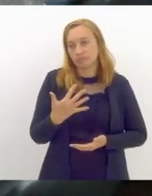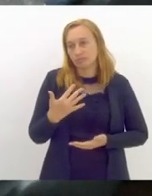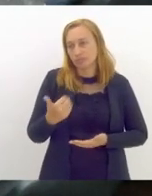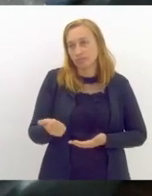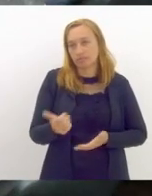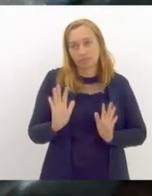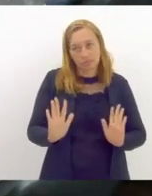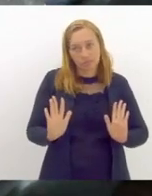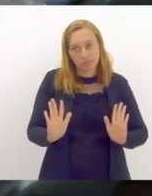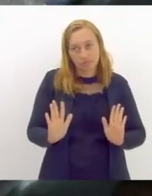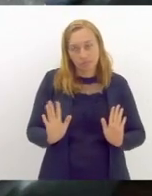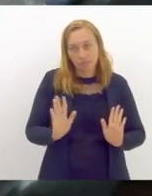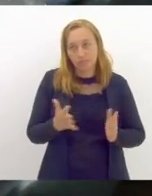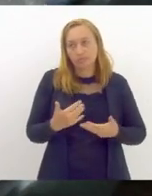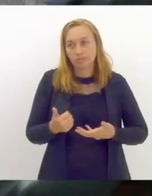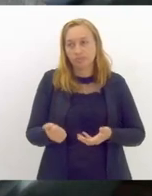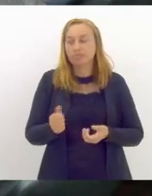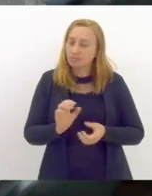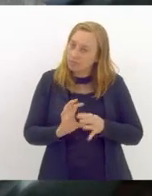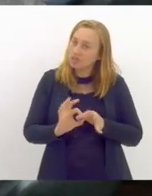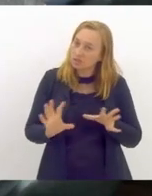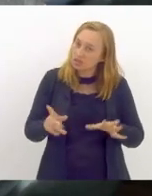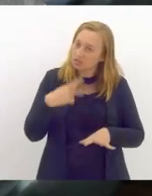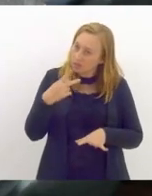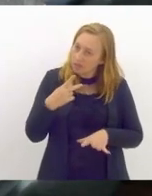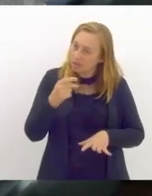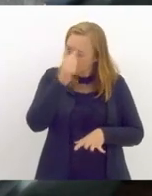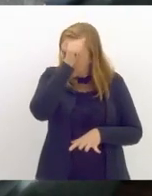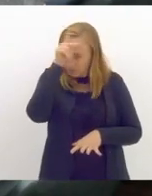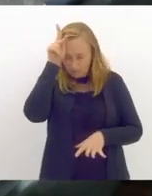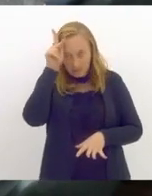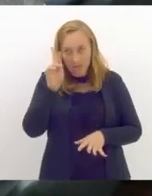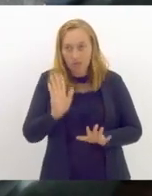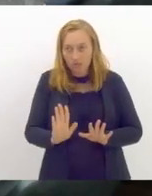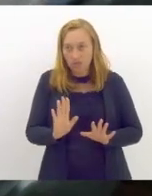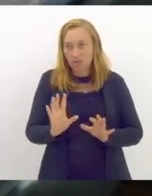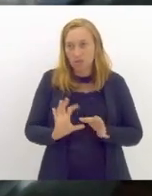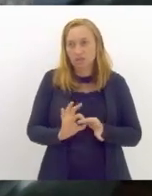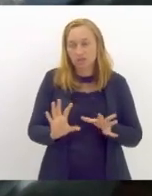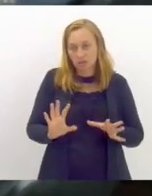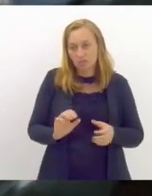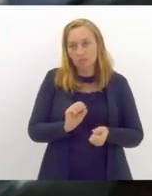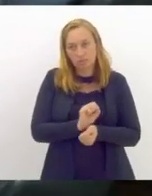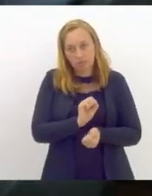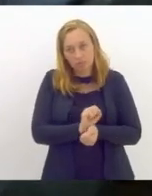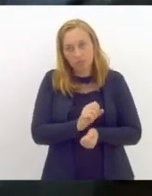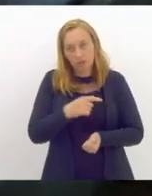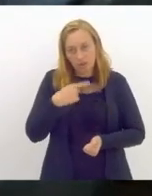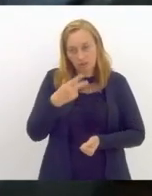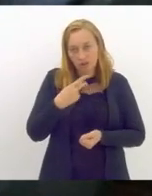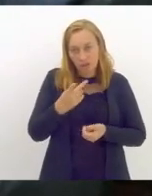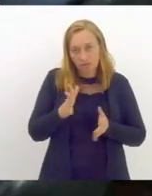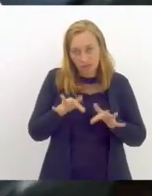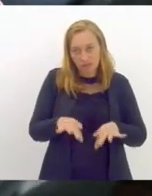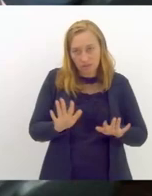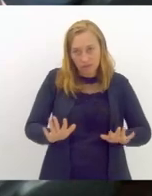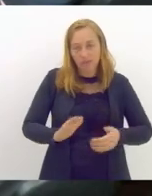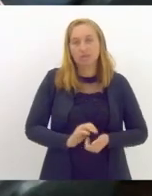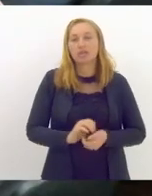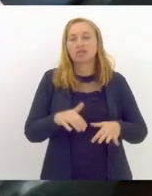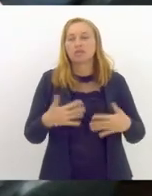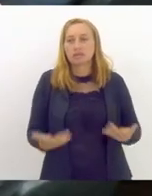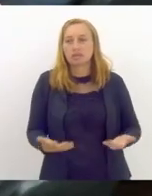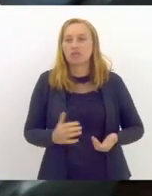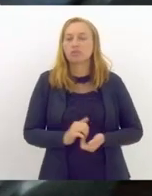eu só não foi citado mas eu vou lhe dar a palavra prefiro só tô esperando que eu sou espere eu concluir então